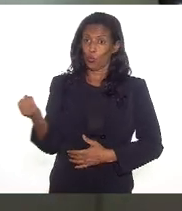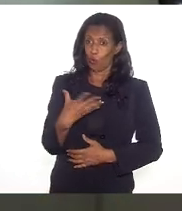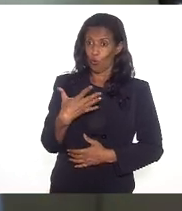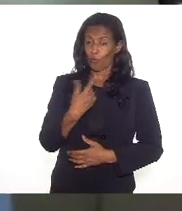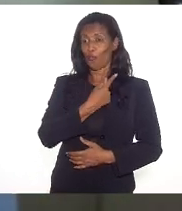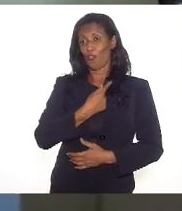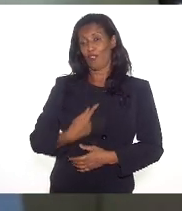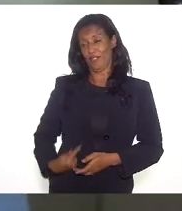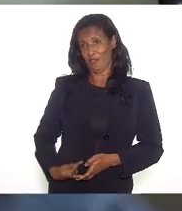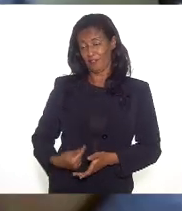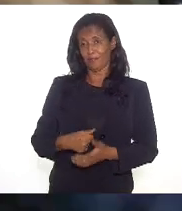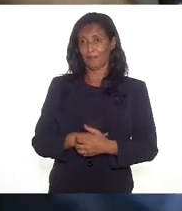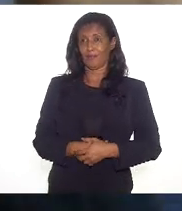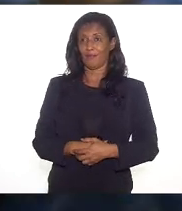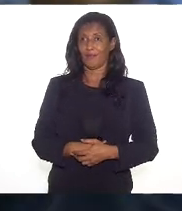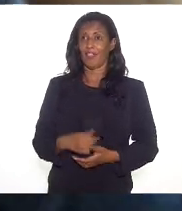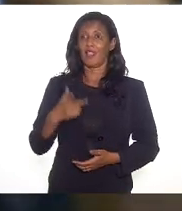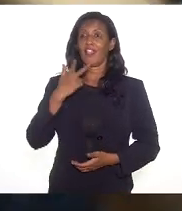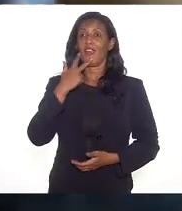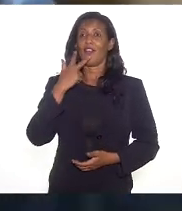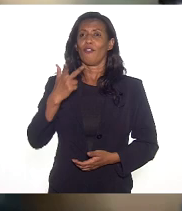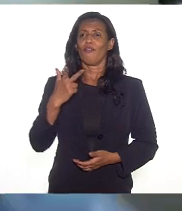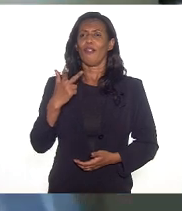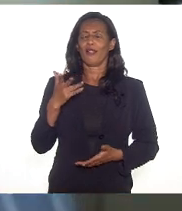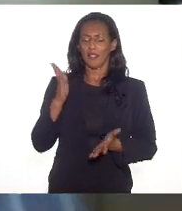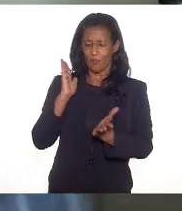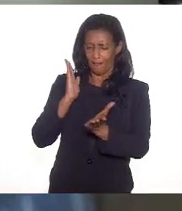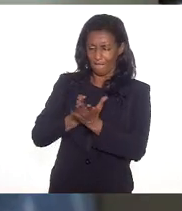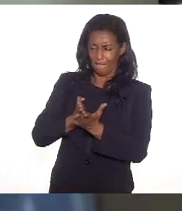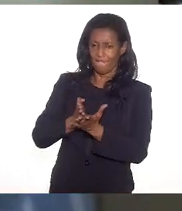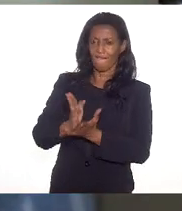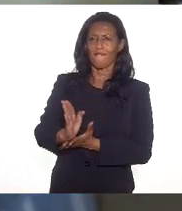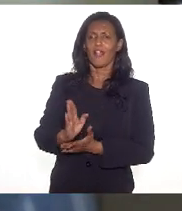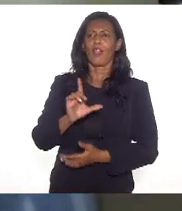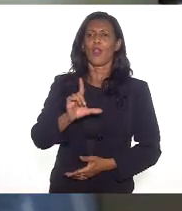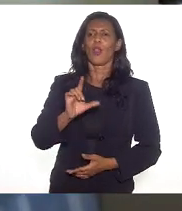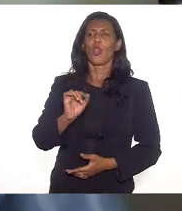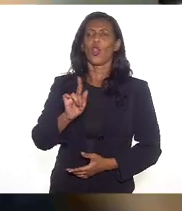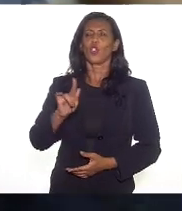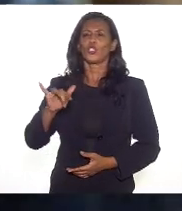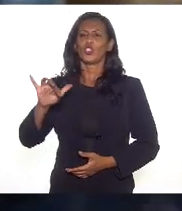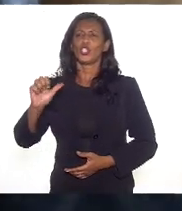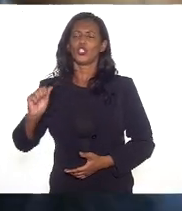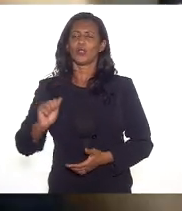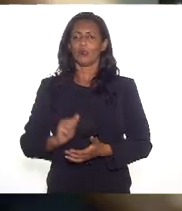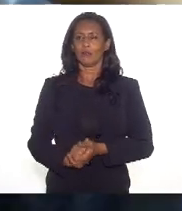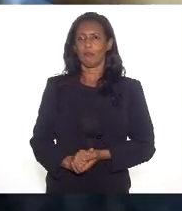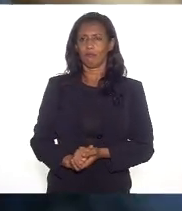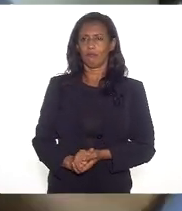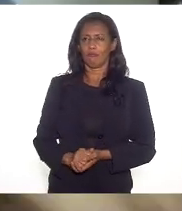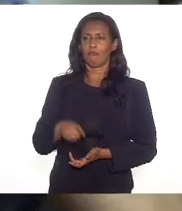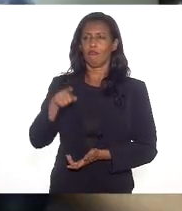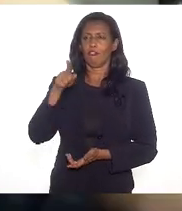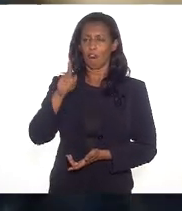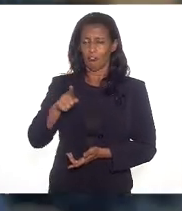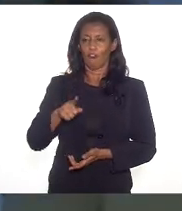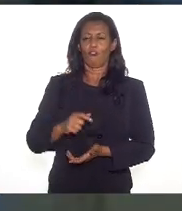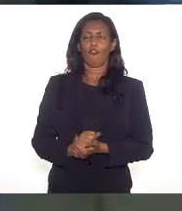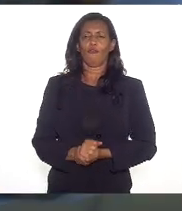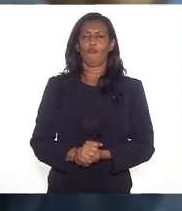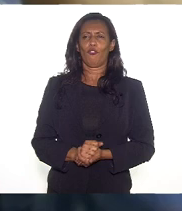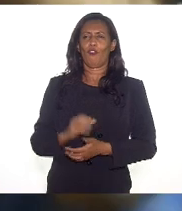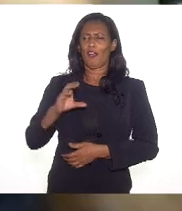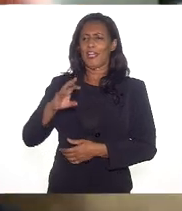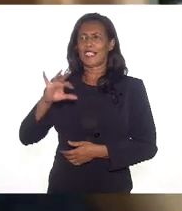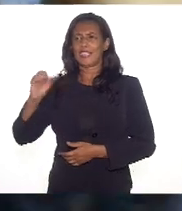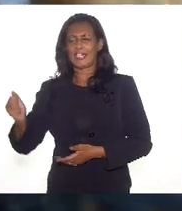governador diz que a saída é pela logística. Vai recuperar a estrada com o dinheiro da SEDAE,